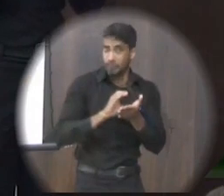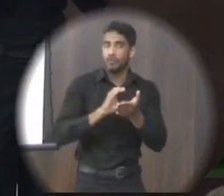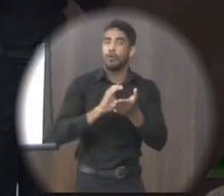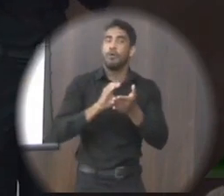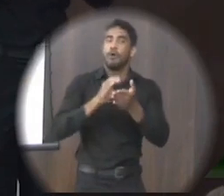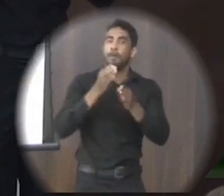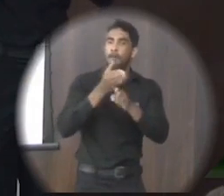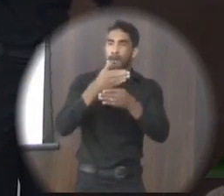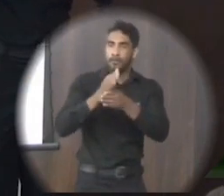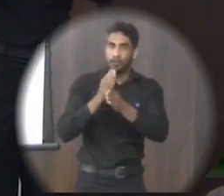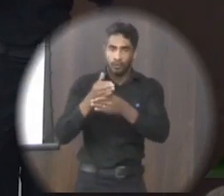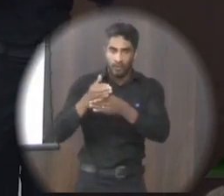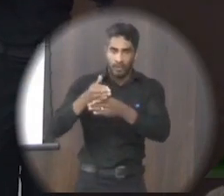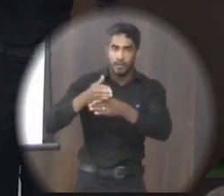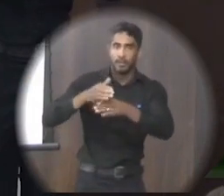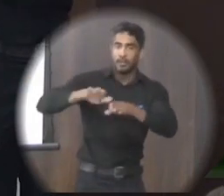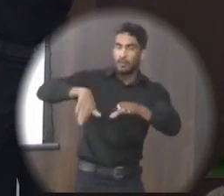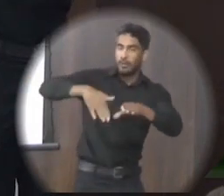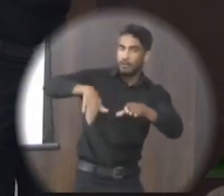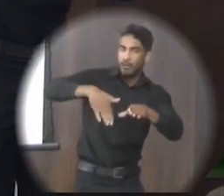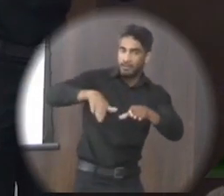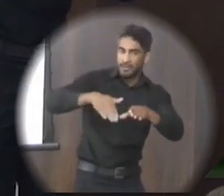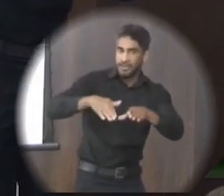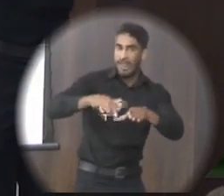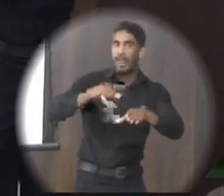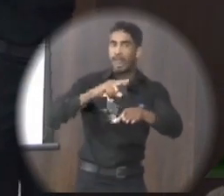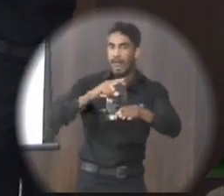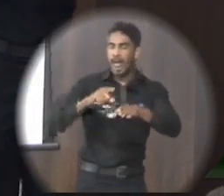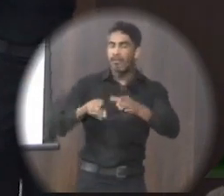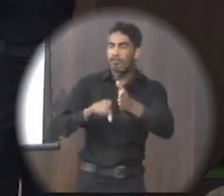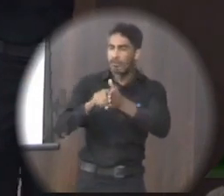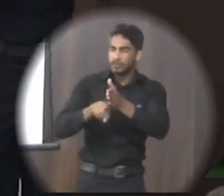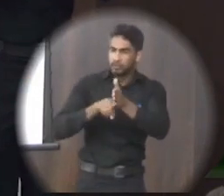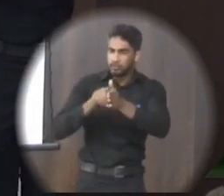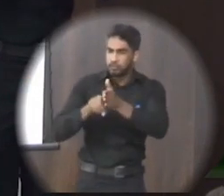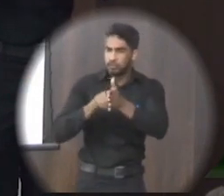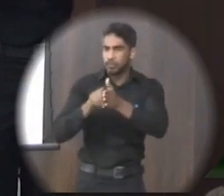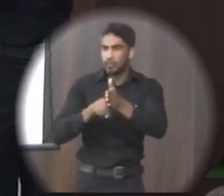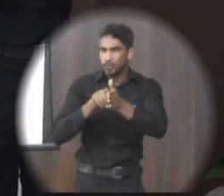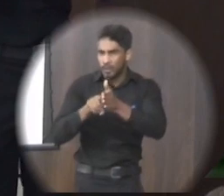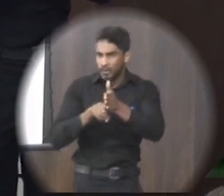construir uma piscina lá no DR, que nós estamos buscando aí